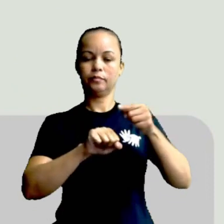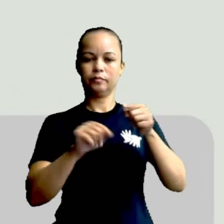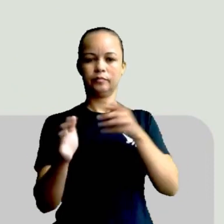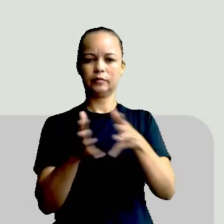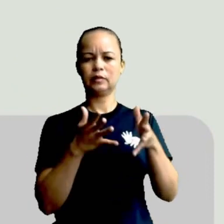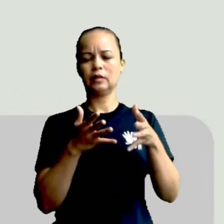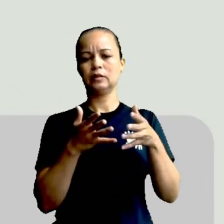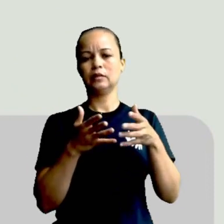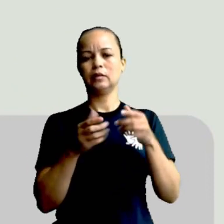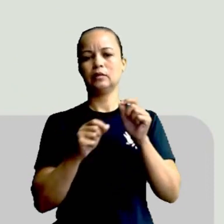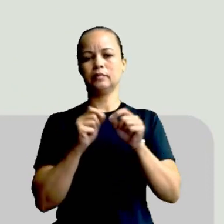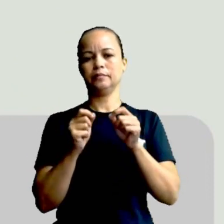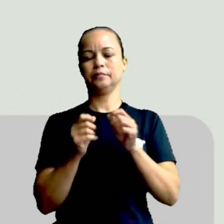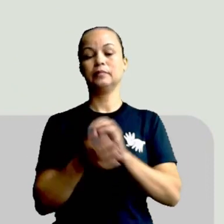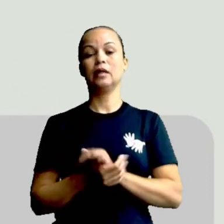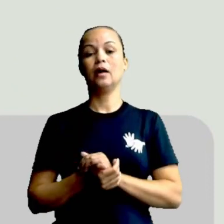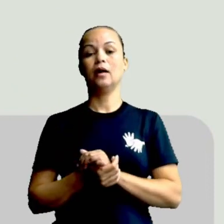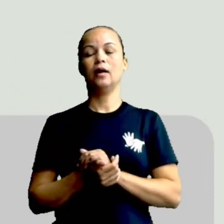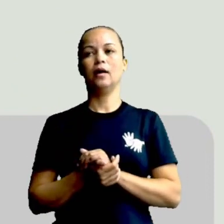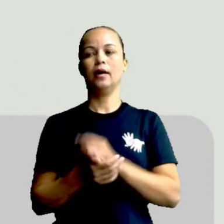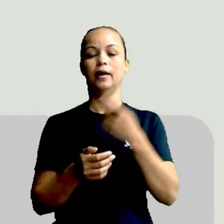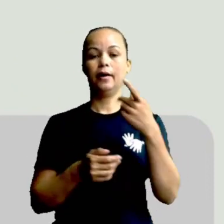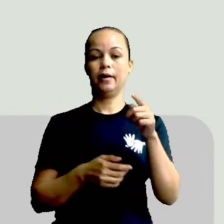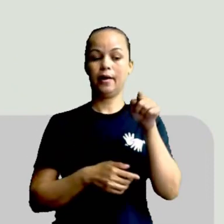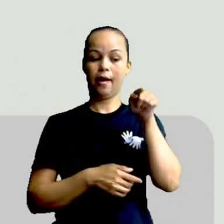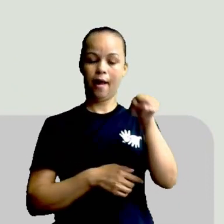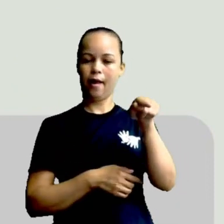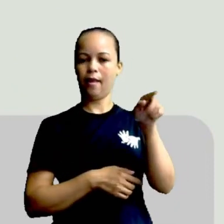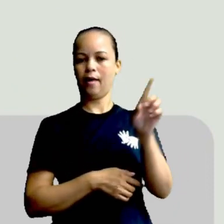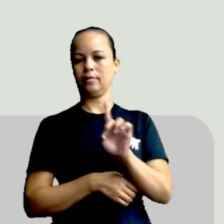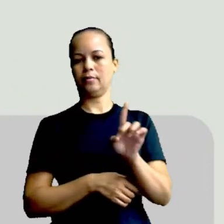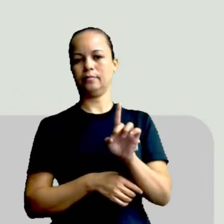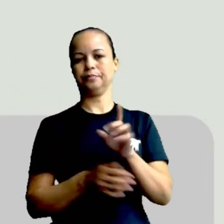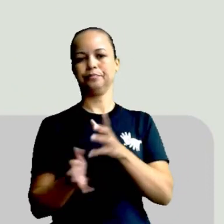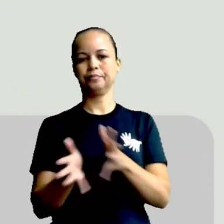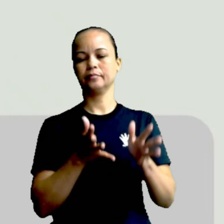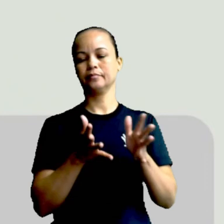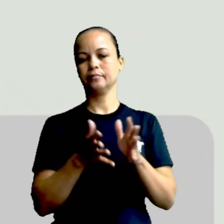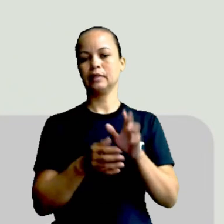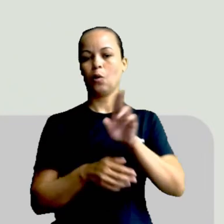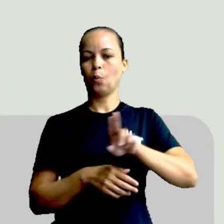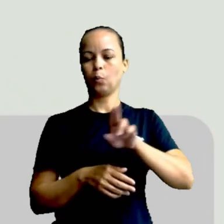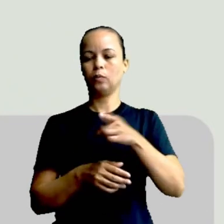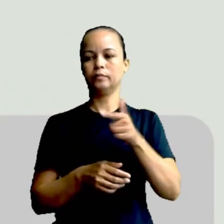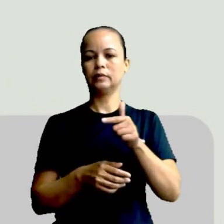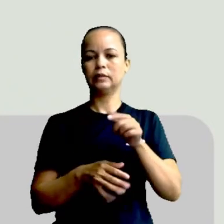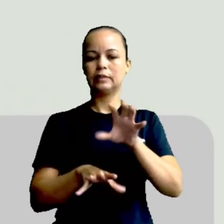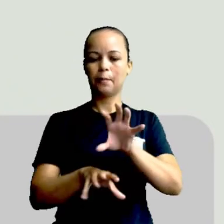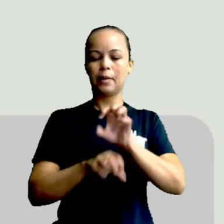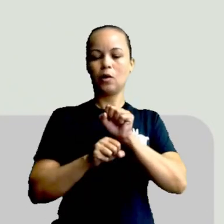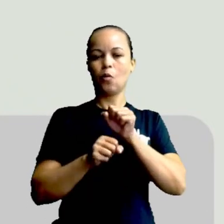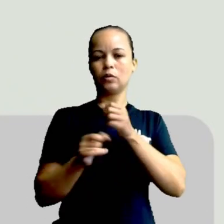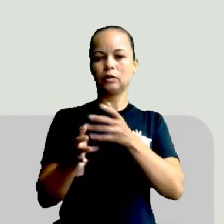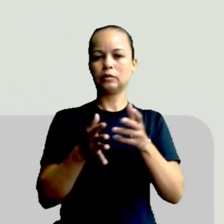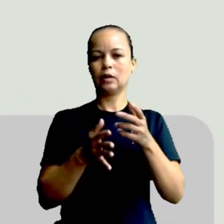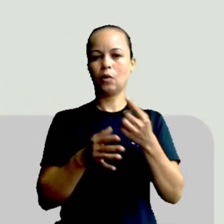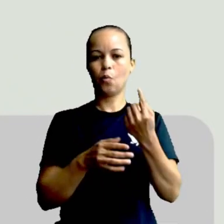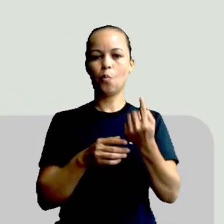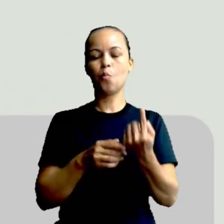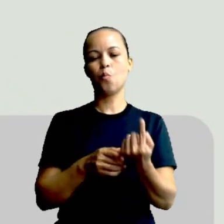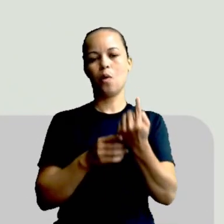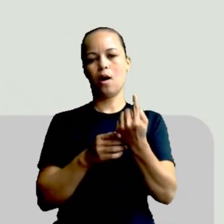facultativa diante dos pronomes possessivos ela não é então não usa atrasa se apegou como a uma